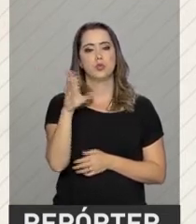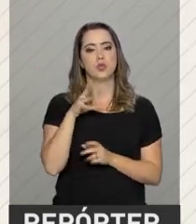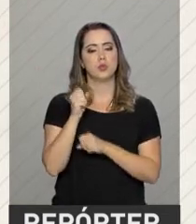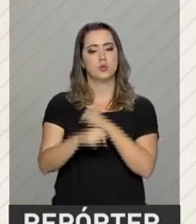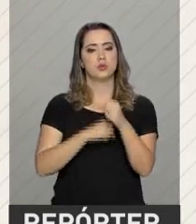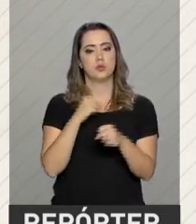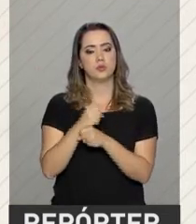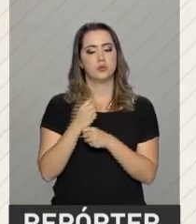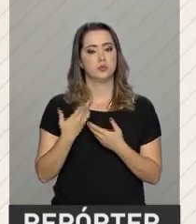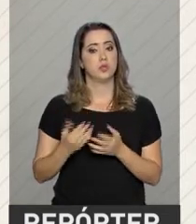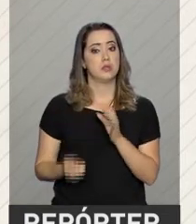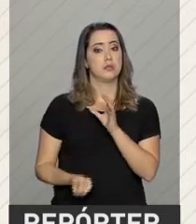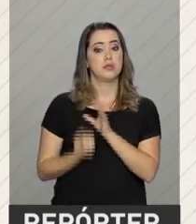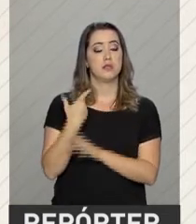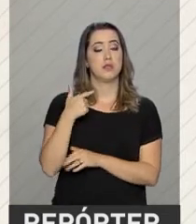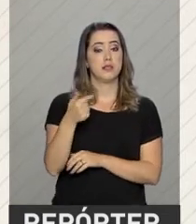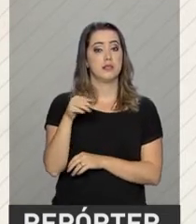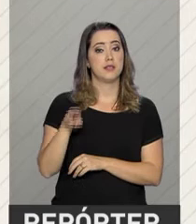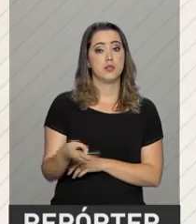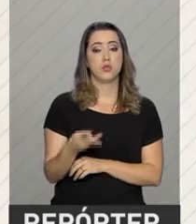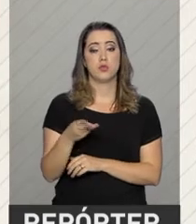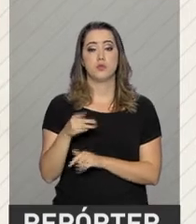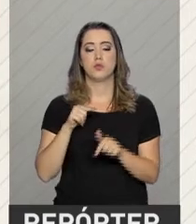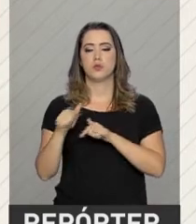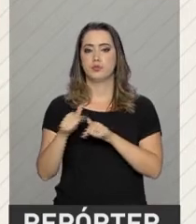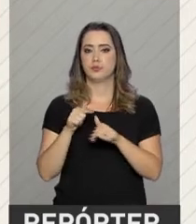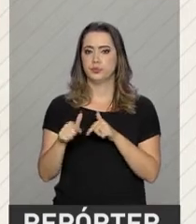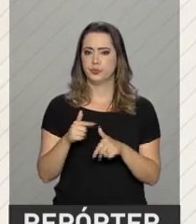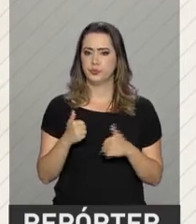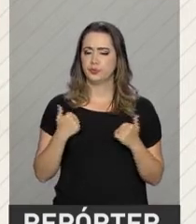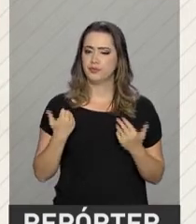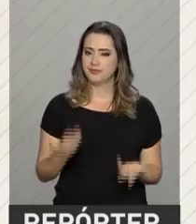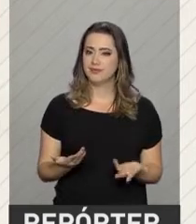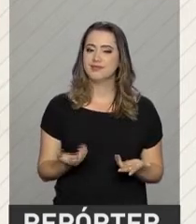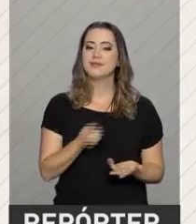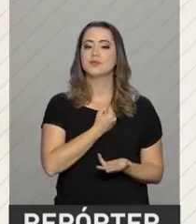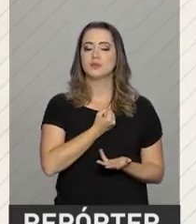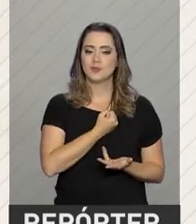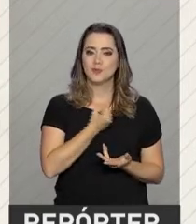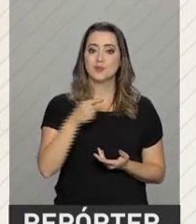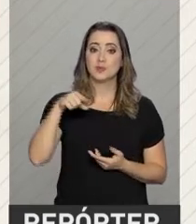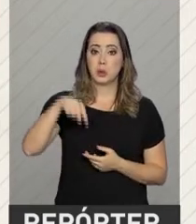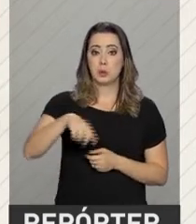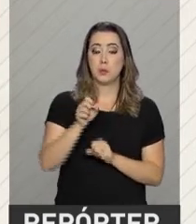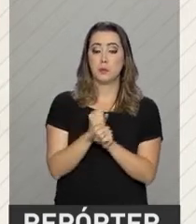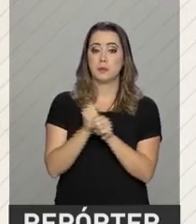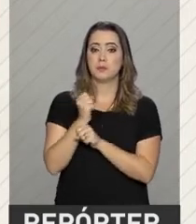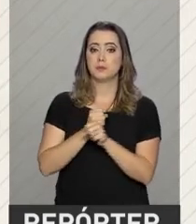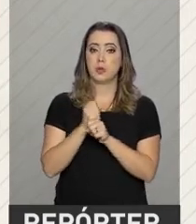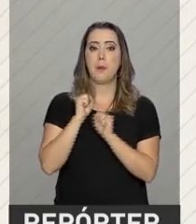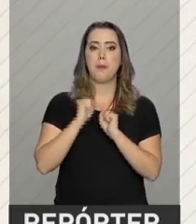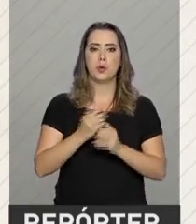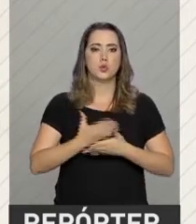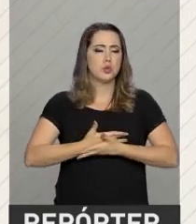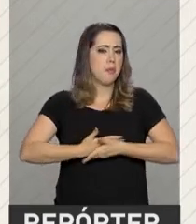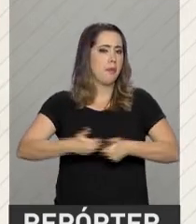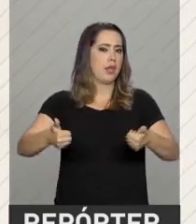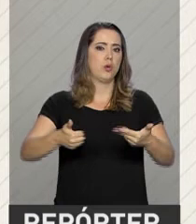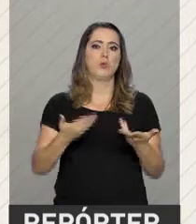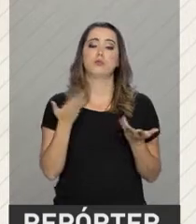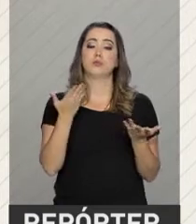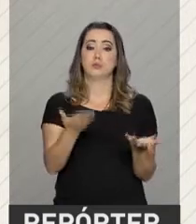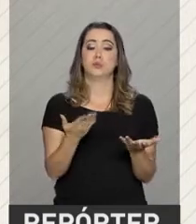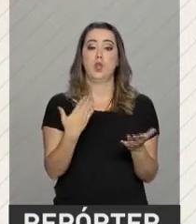os anos e gera 7 milhões de postos de trabalho. E os números para 2018 podem ser ainda